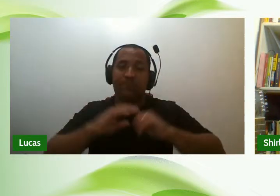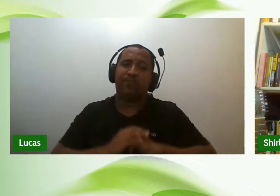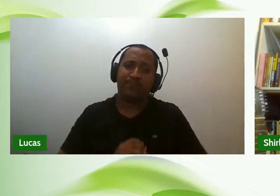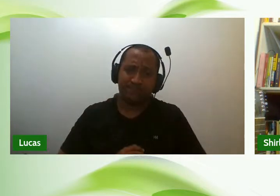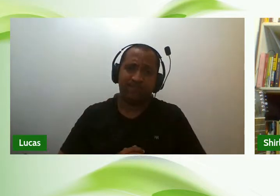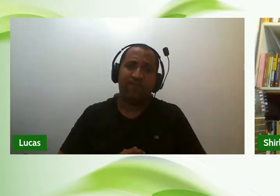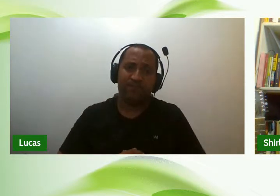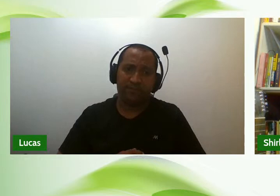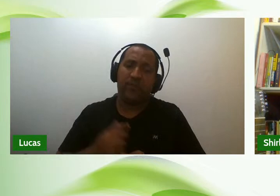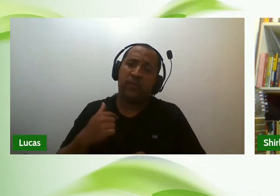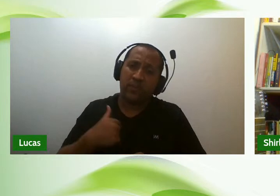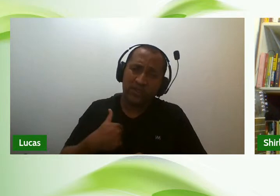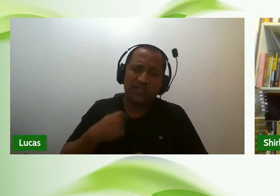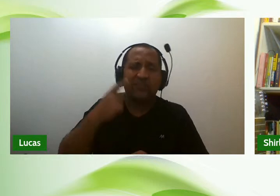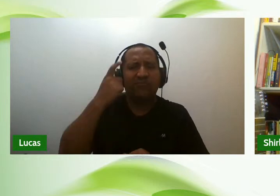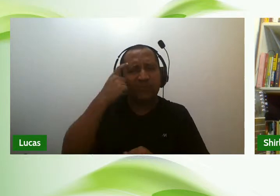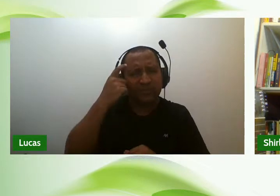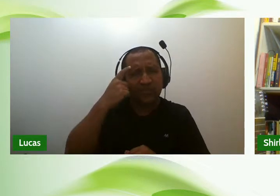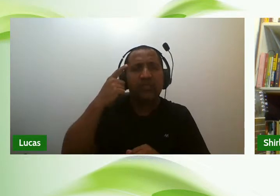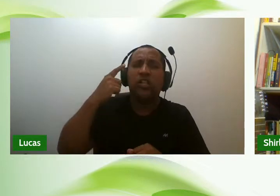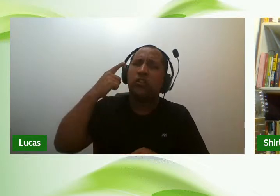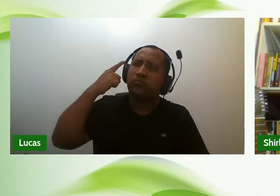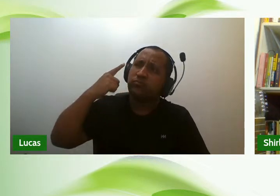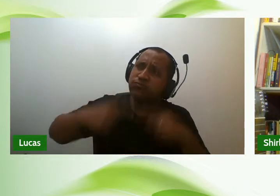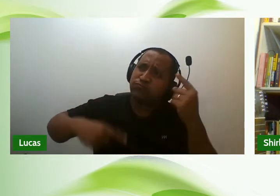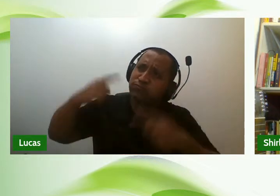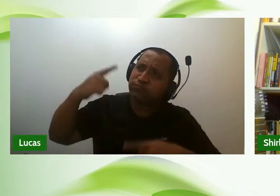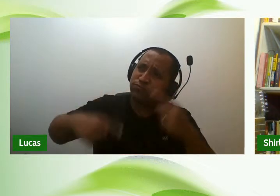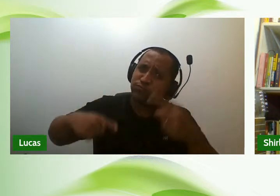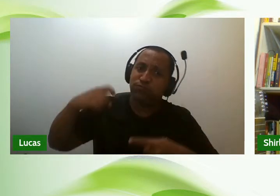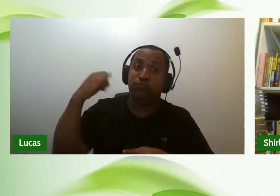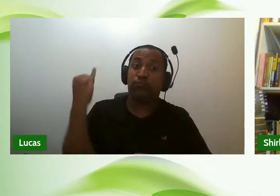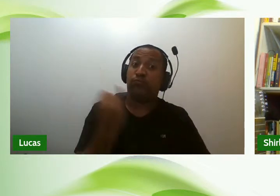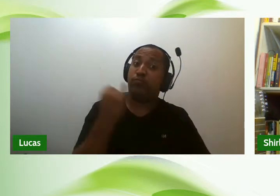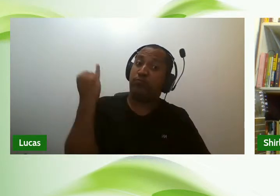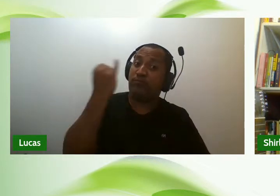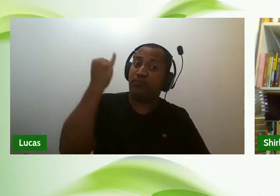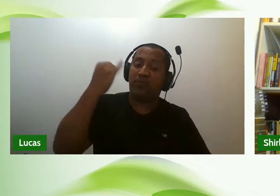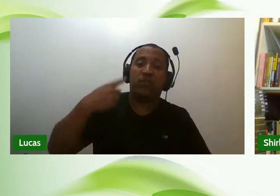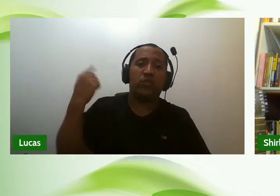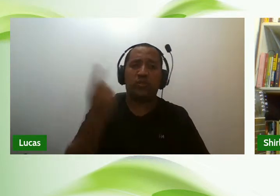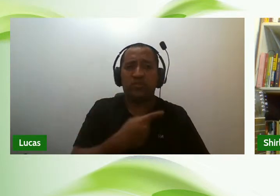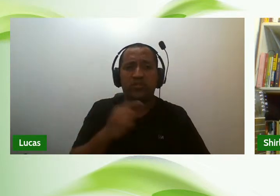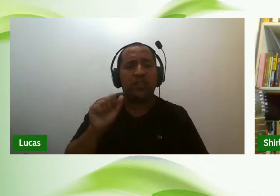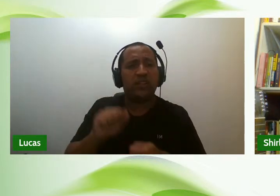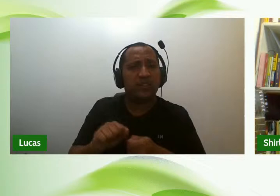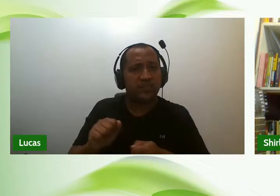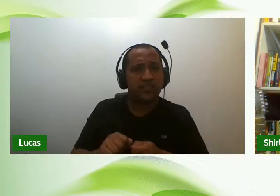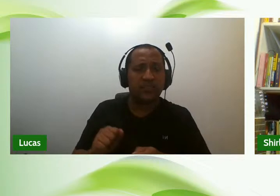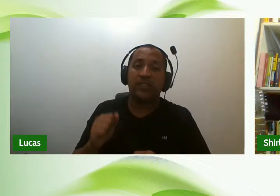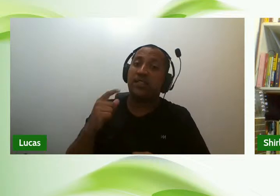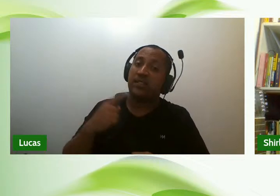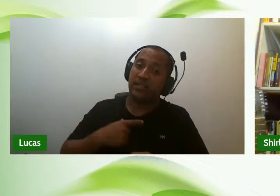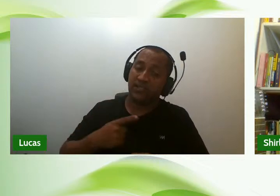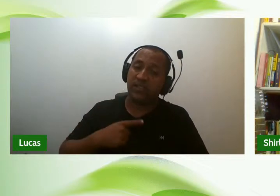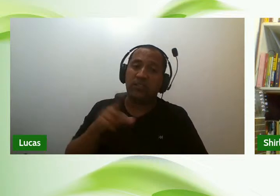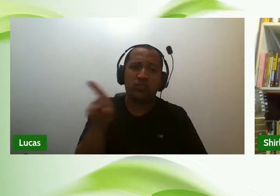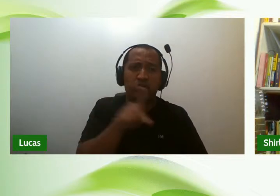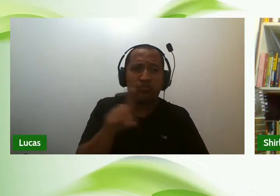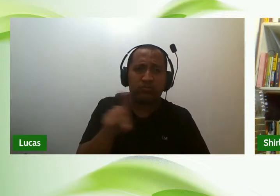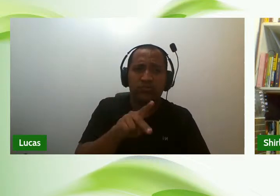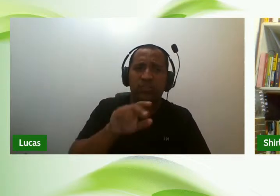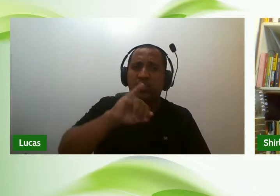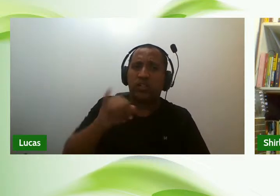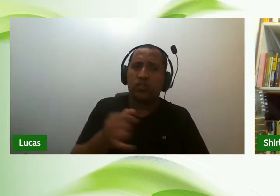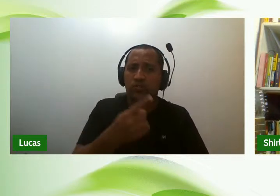se soma a uma série de discussões que a gente vem fazendo nesses últimos dias na nossa acolhida, né? O professor João